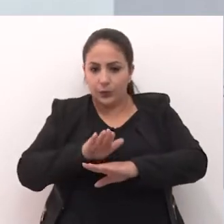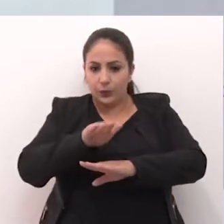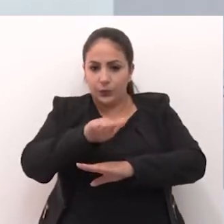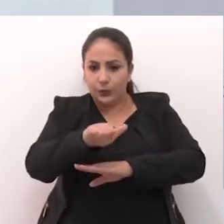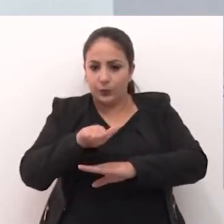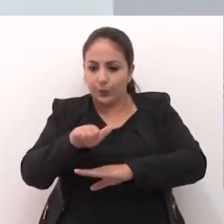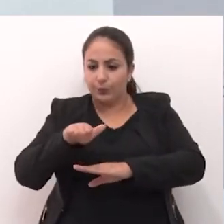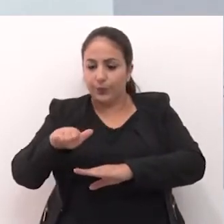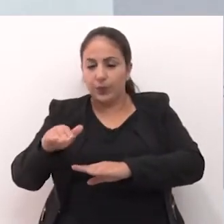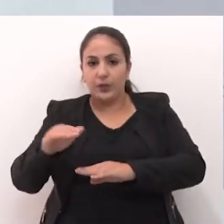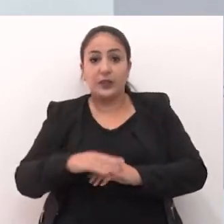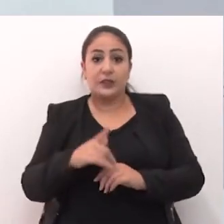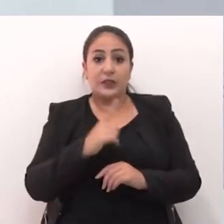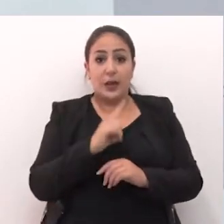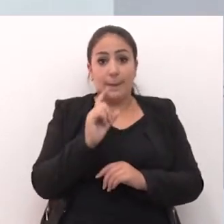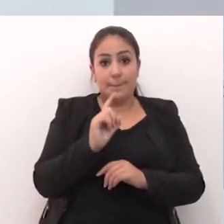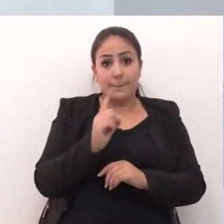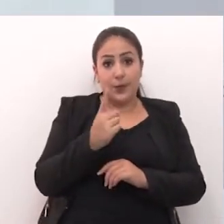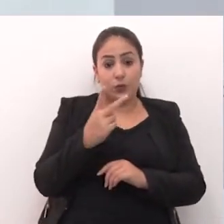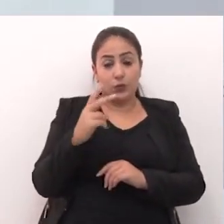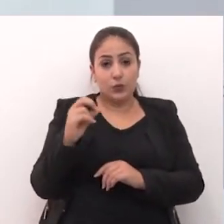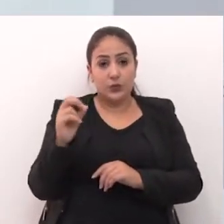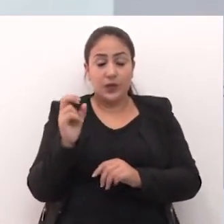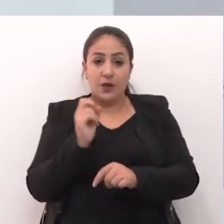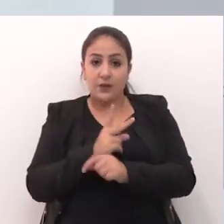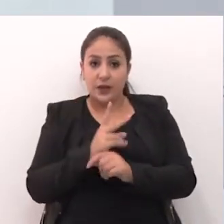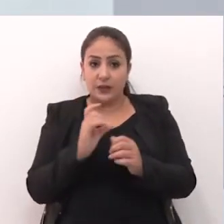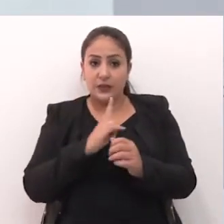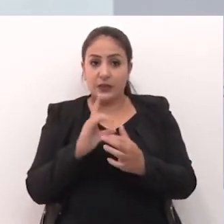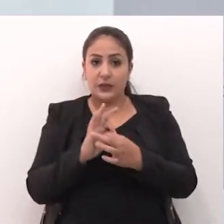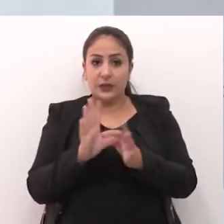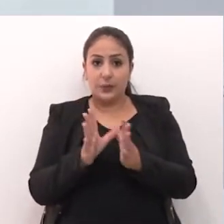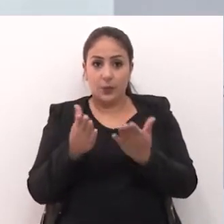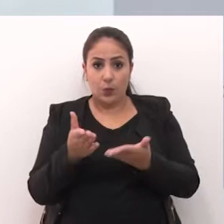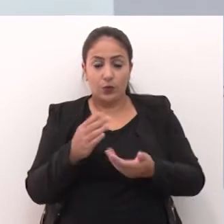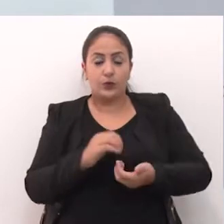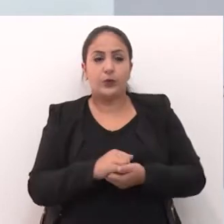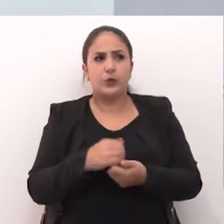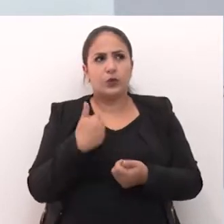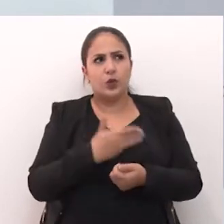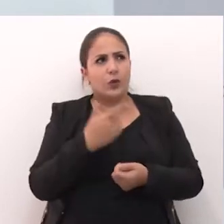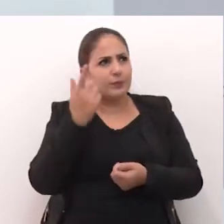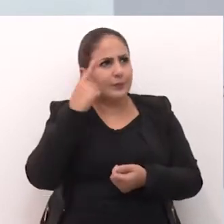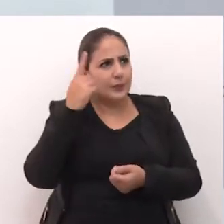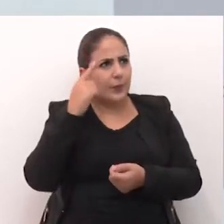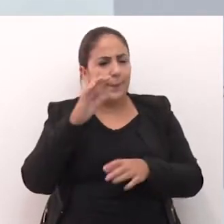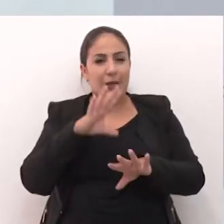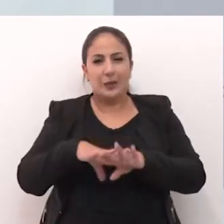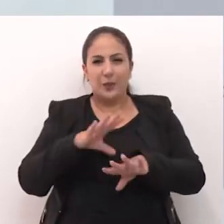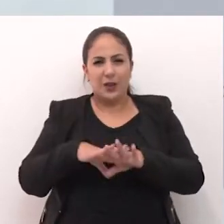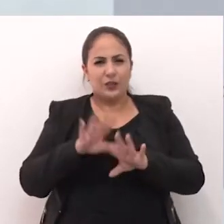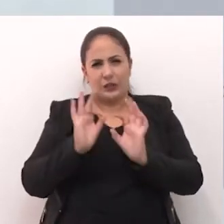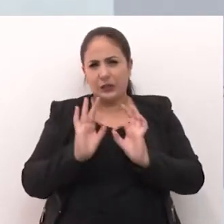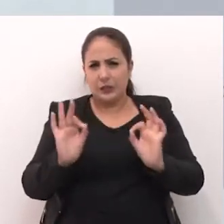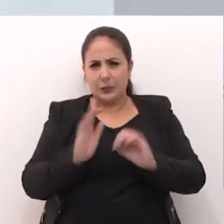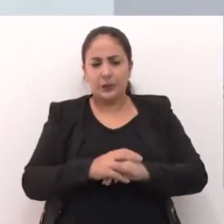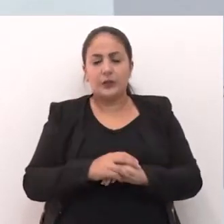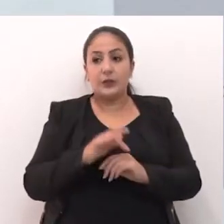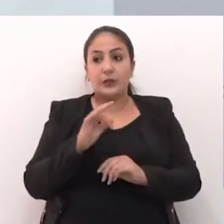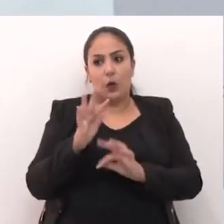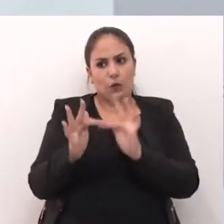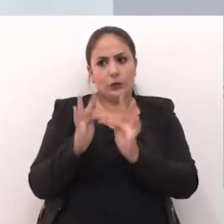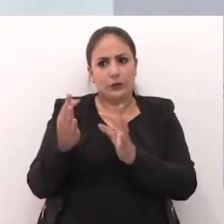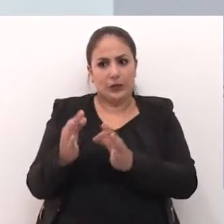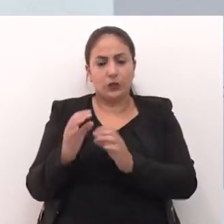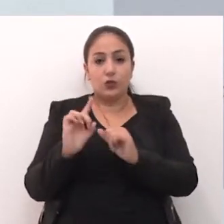são 1.200 vagas. Vamos fazer uma matemática muito grotesca aqui, certo? Bem grotesca assim, que não funciona bem assim, mas para a gente